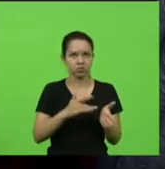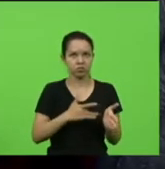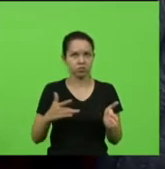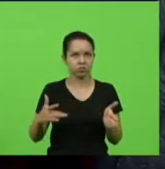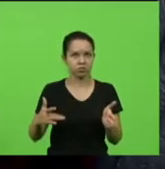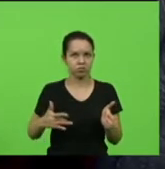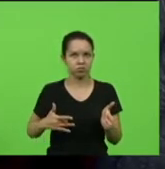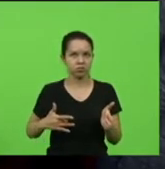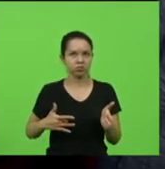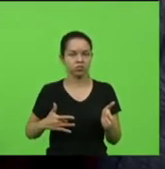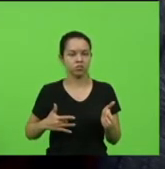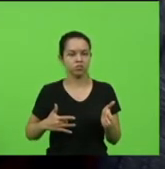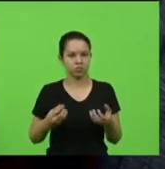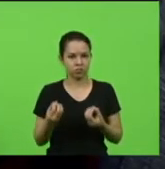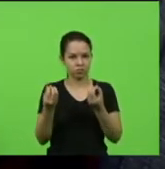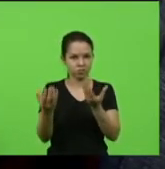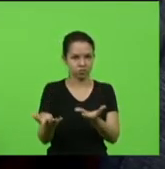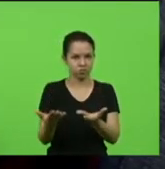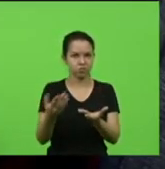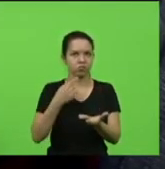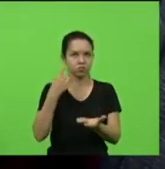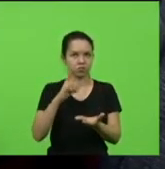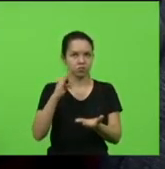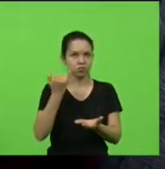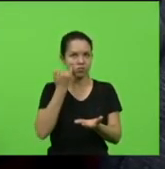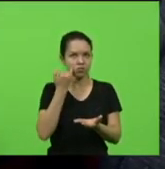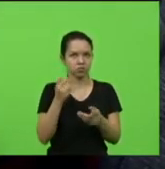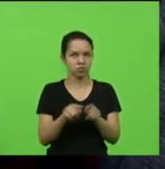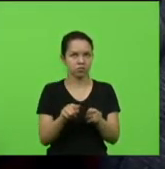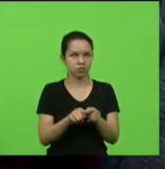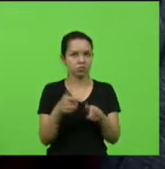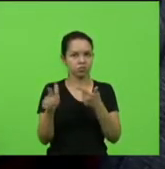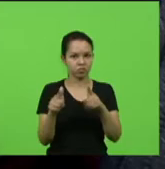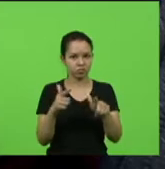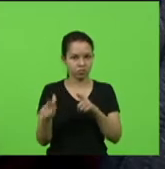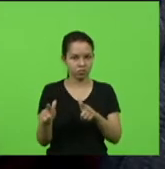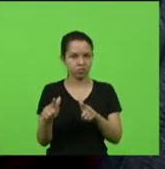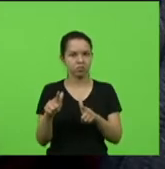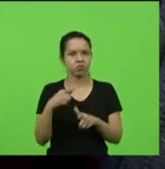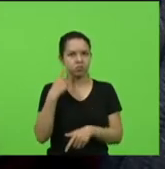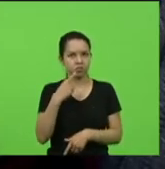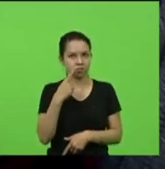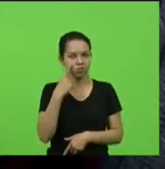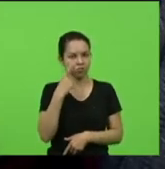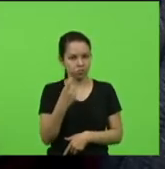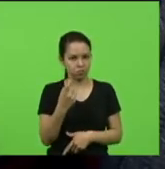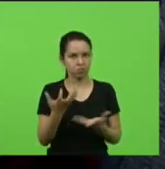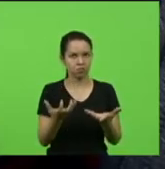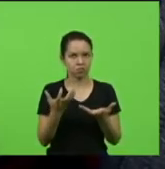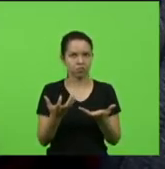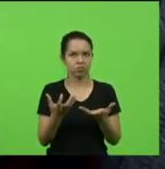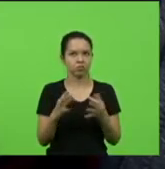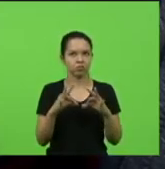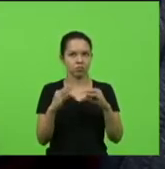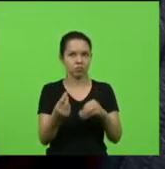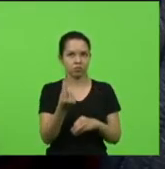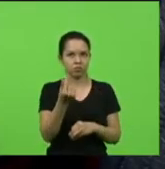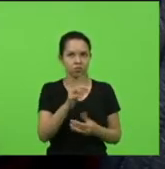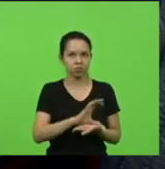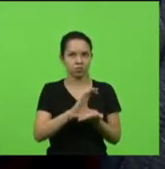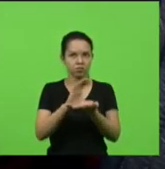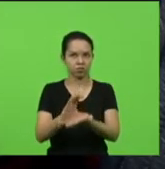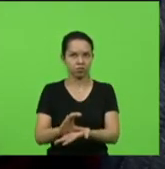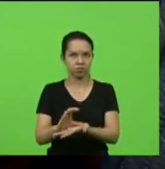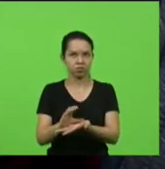disponibilizar para o deputado Jessé e também para outros deputados que tiverem interesse em toda a aplicação dos recursos financeiros